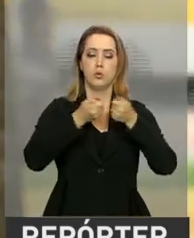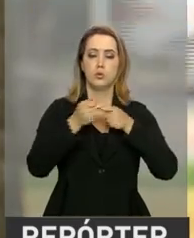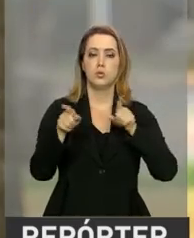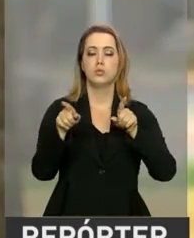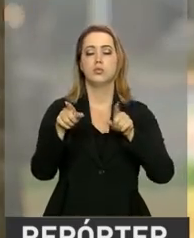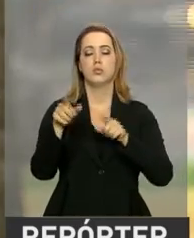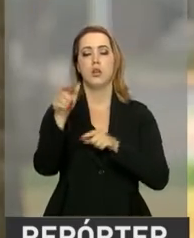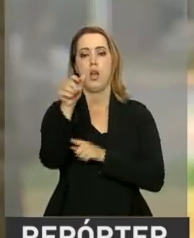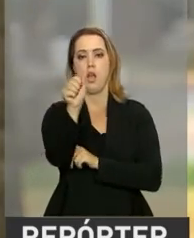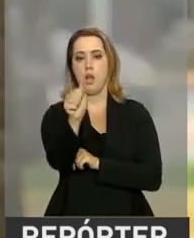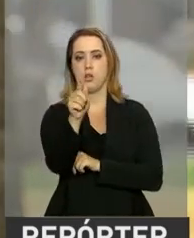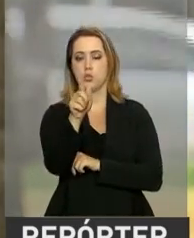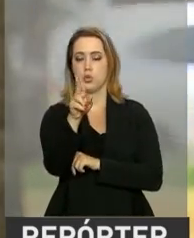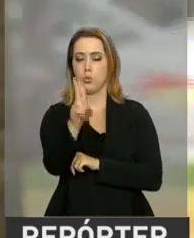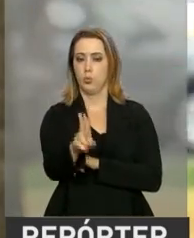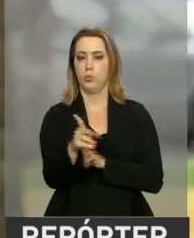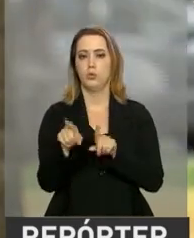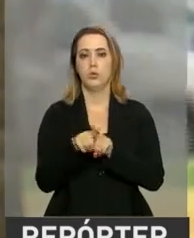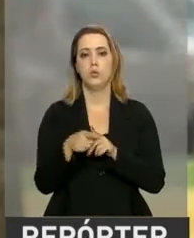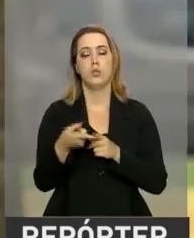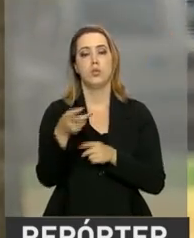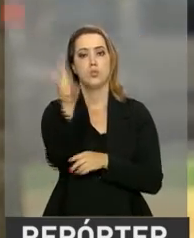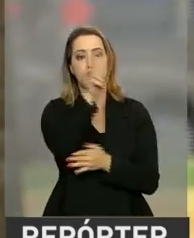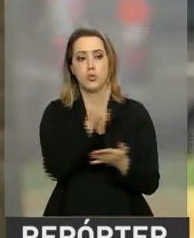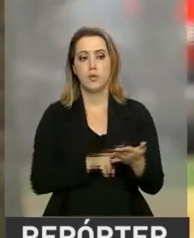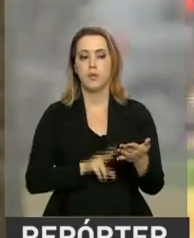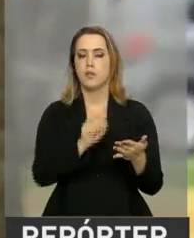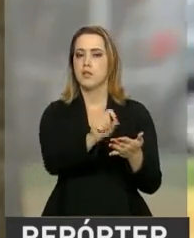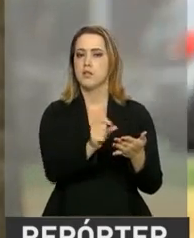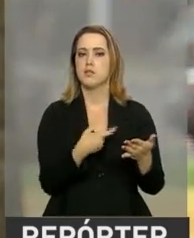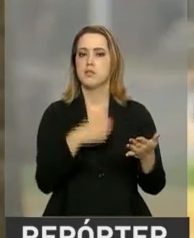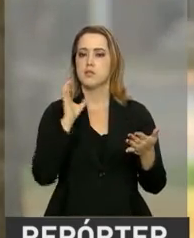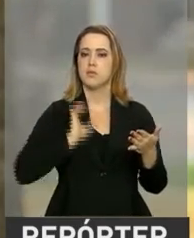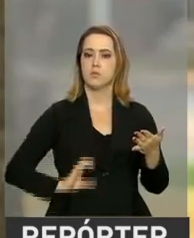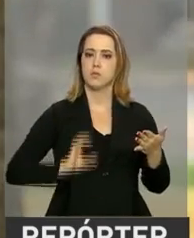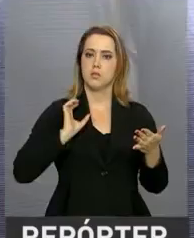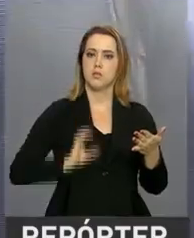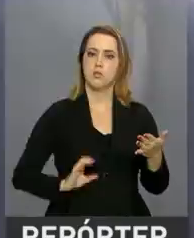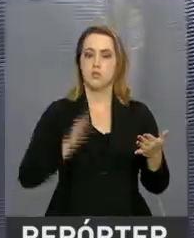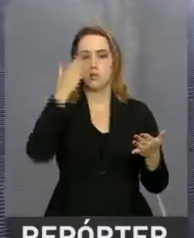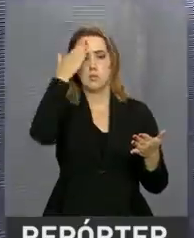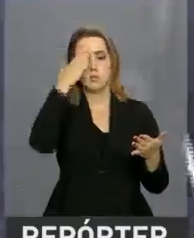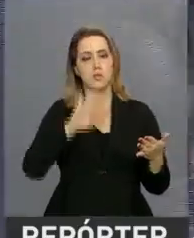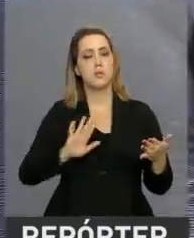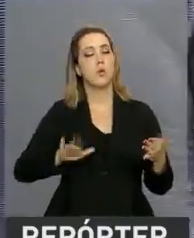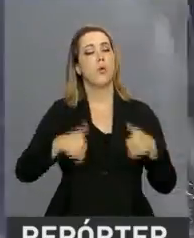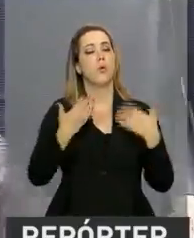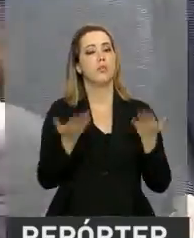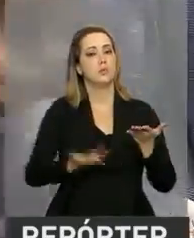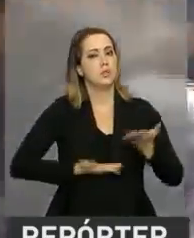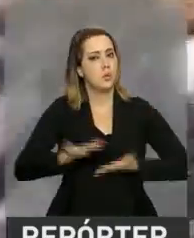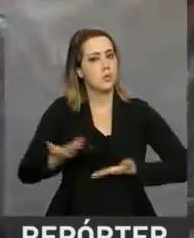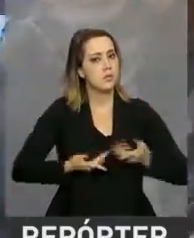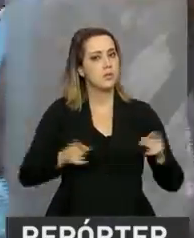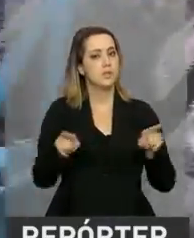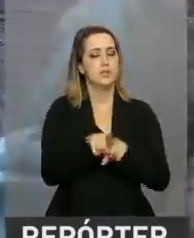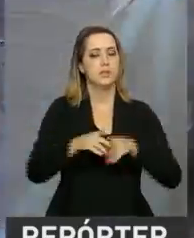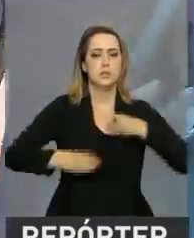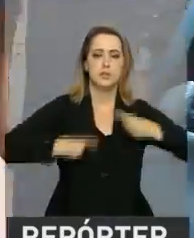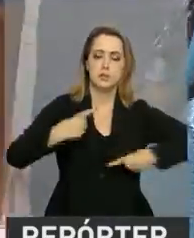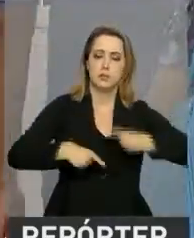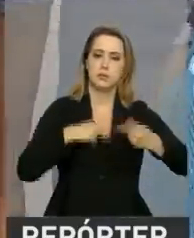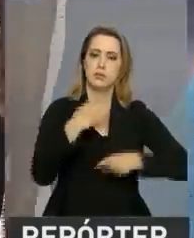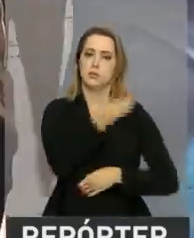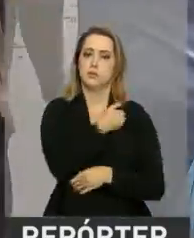lançou o programa de avaliação cidadã de serviços e políticas públicas a iniciativa vai funcionar de duas formas